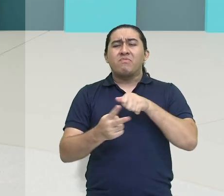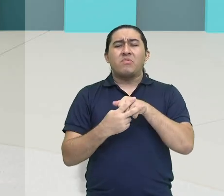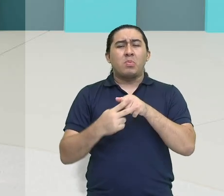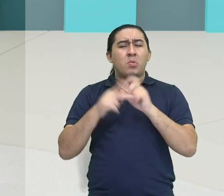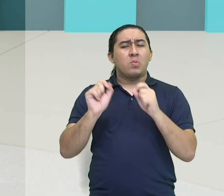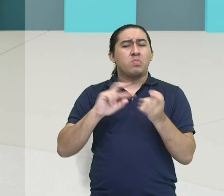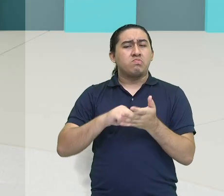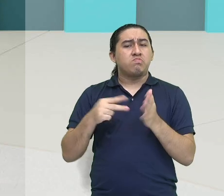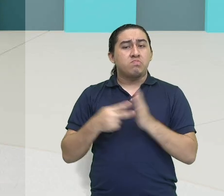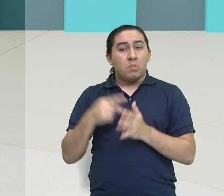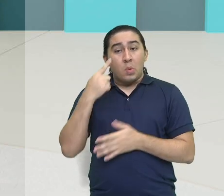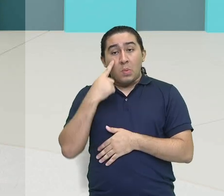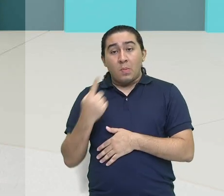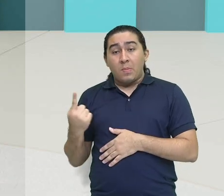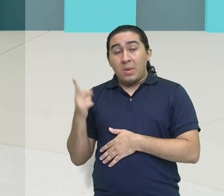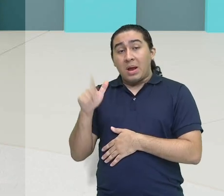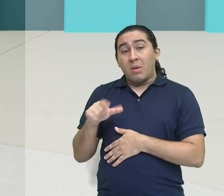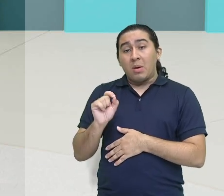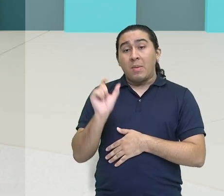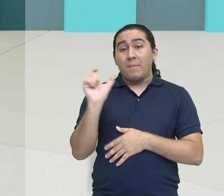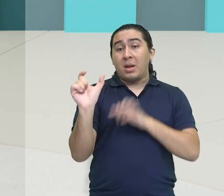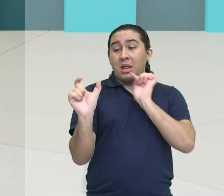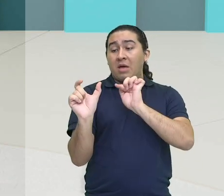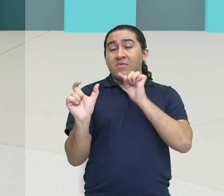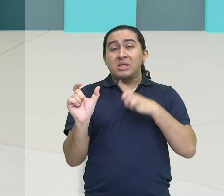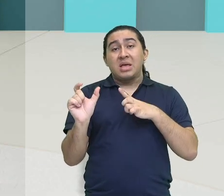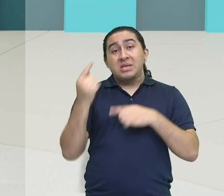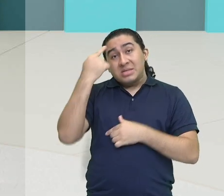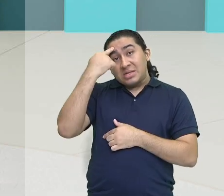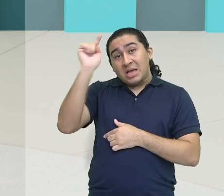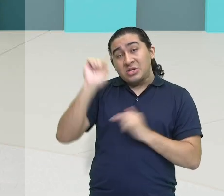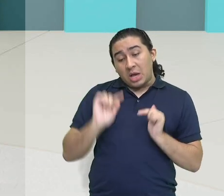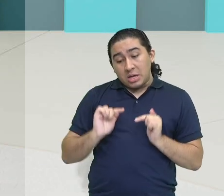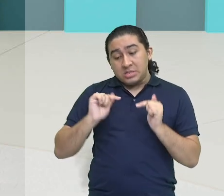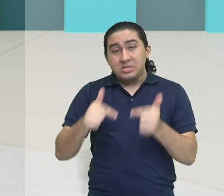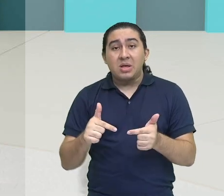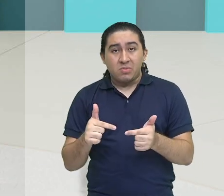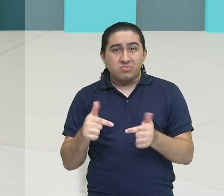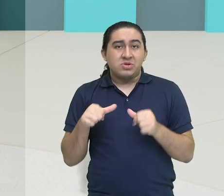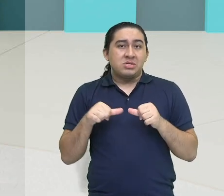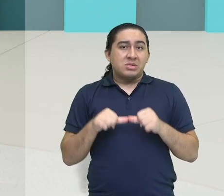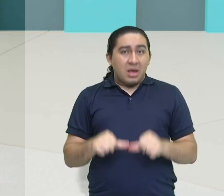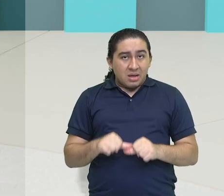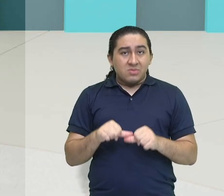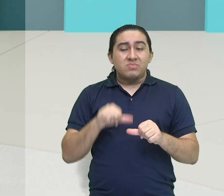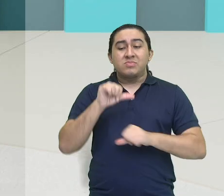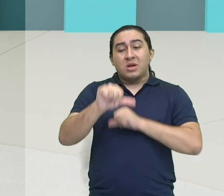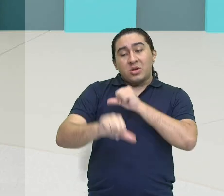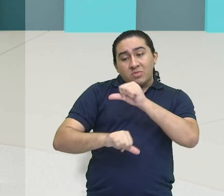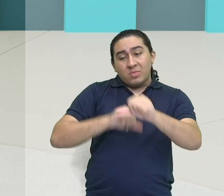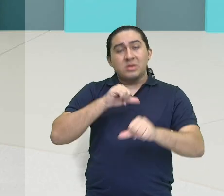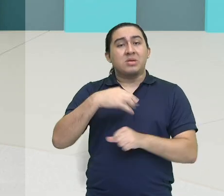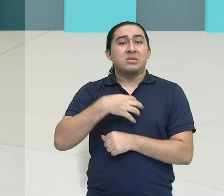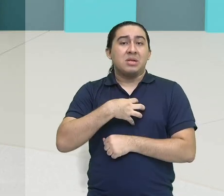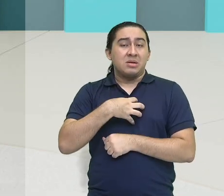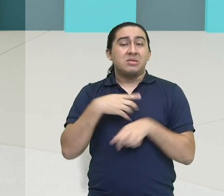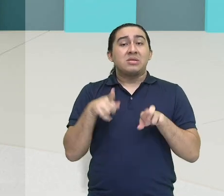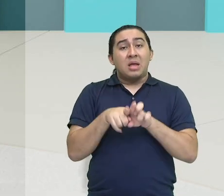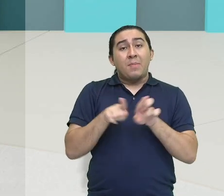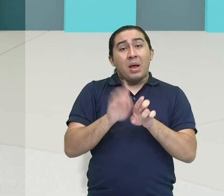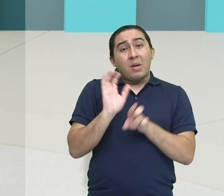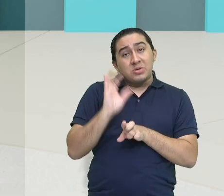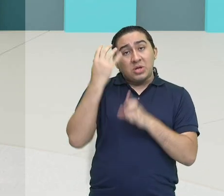verbo? É um termo que expressa ideia de ação, estado, mudança de estado,